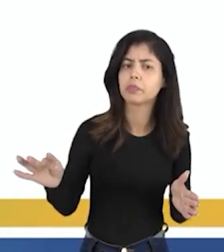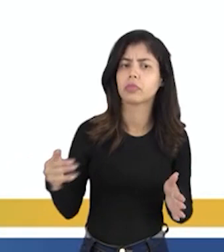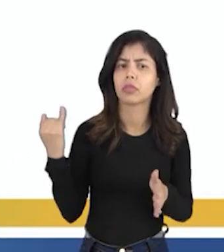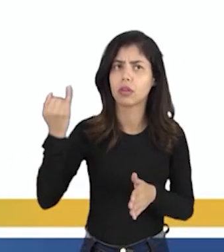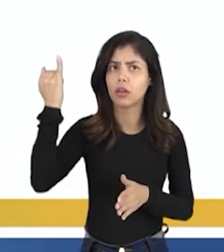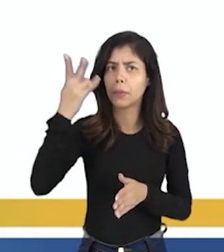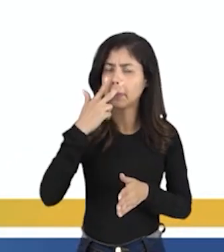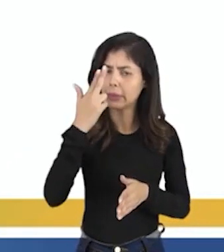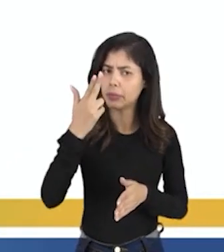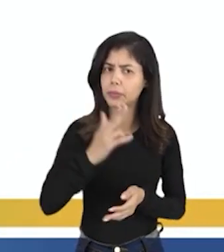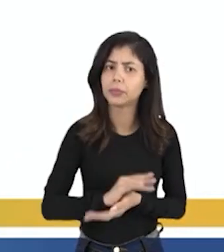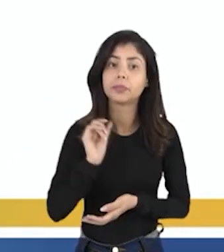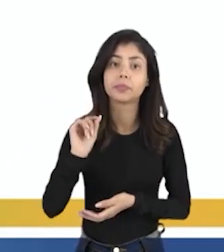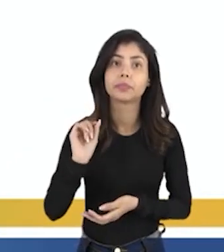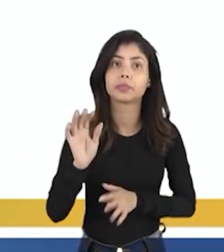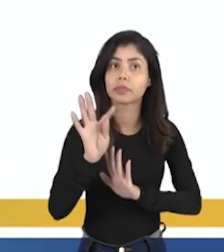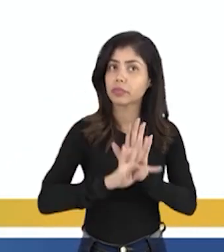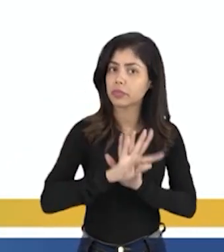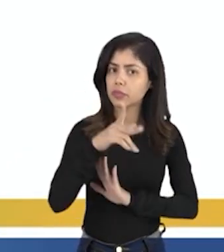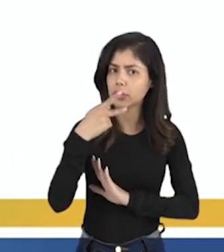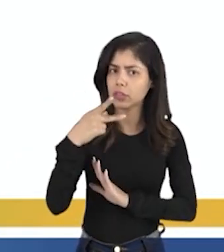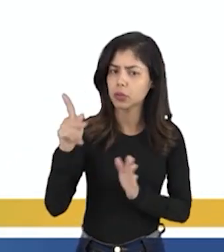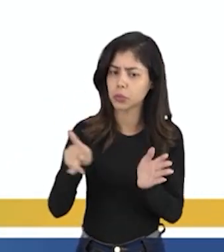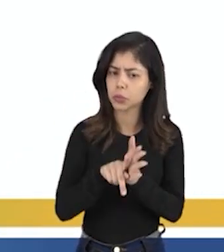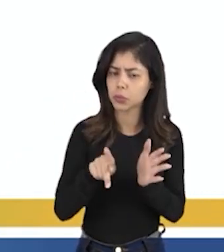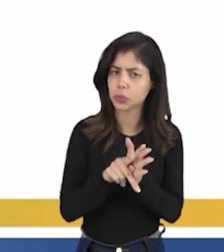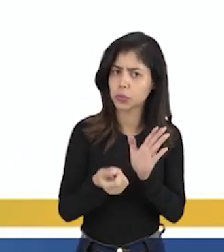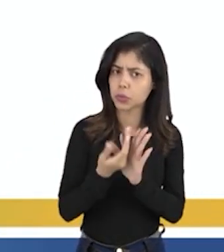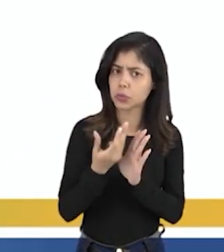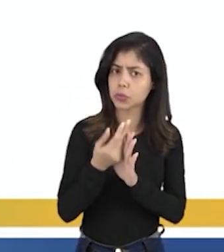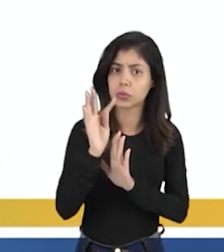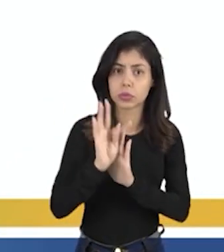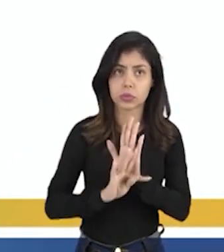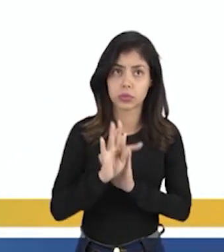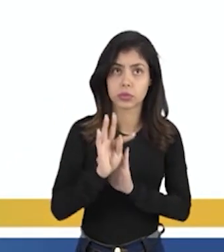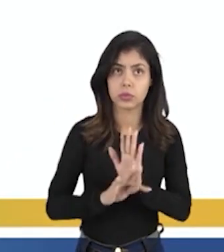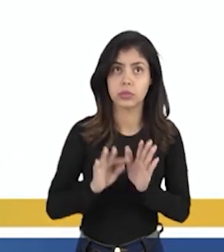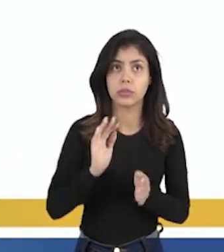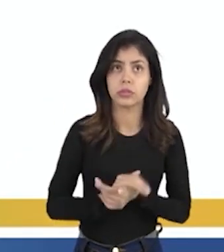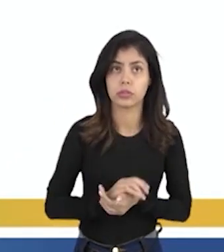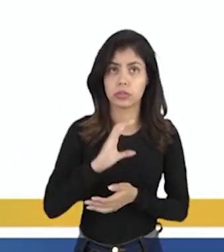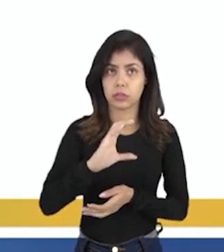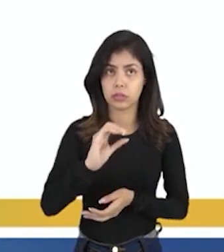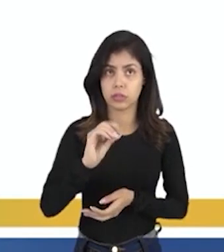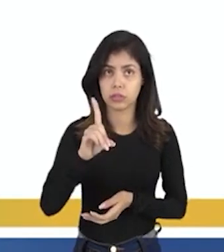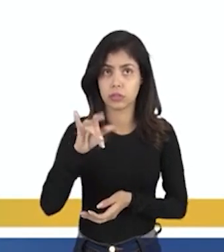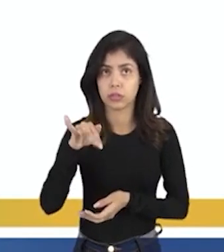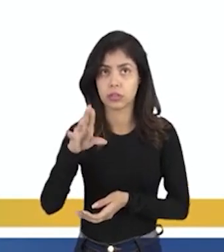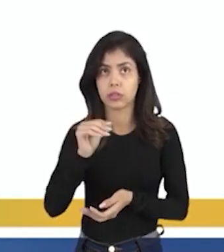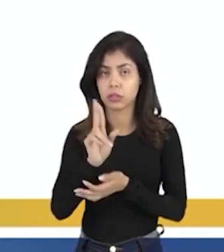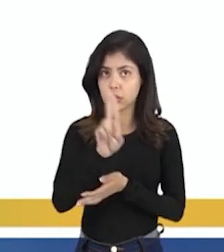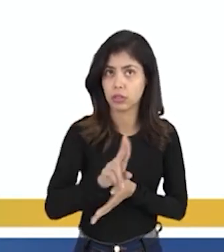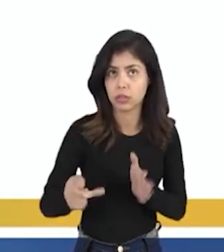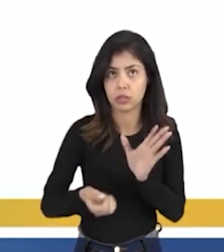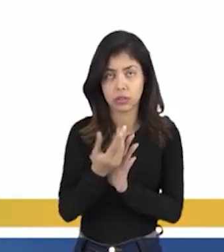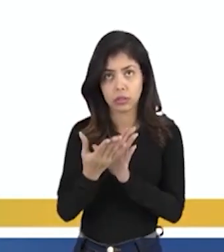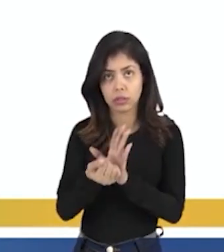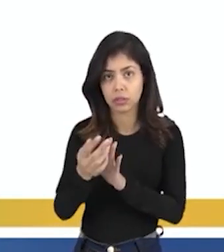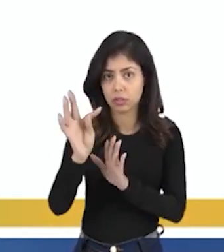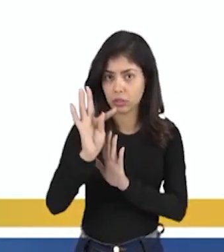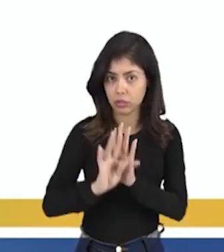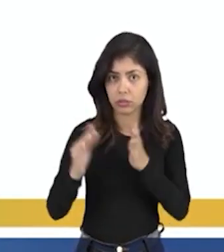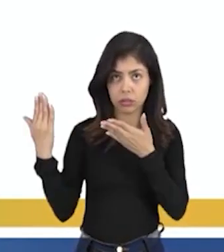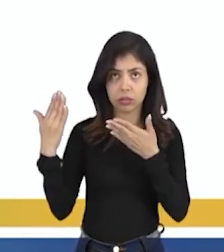função parecida, que é o quê? O texto falando do próprio texto, ou seja, o código utilizado no